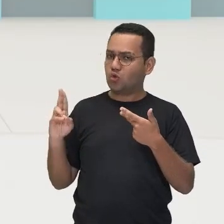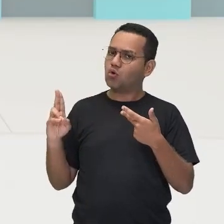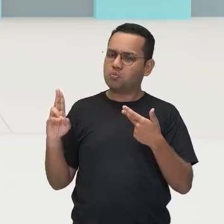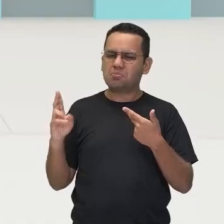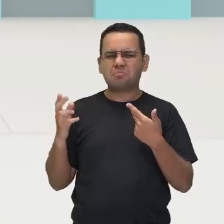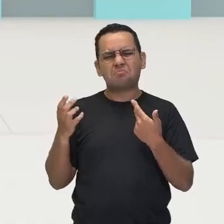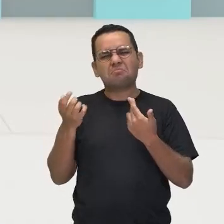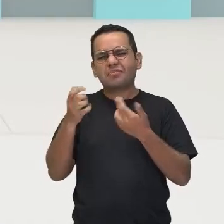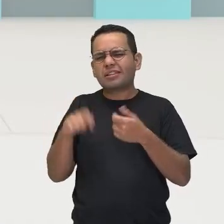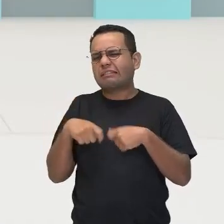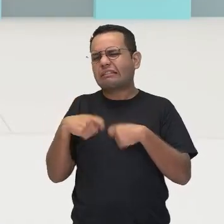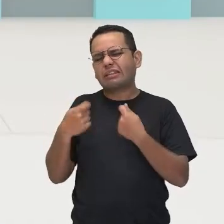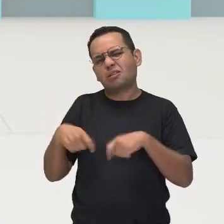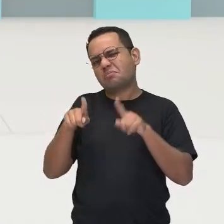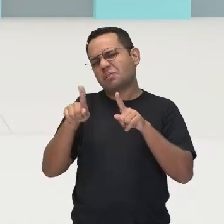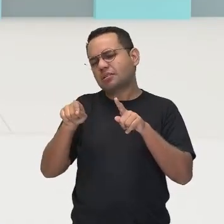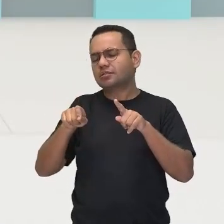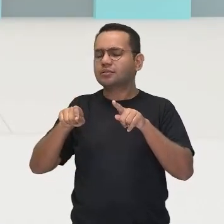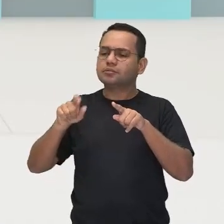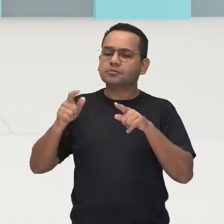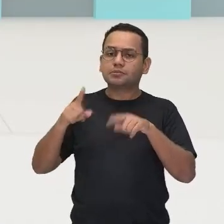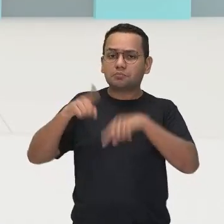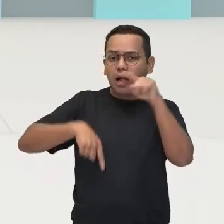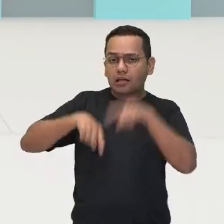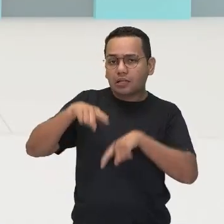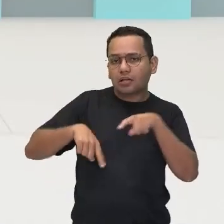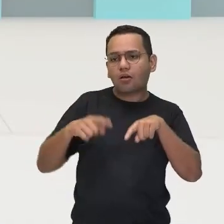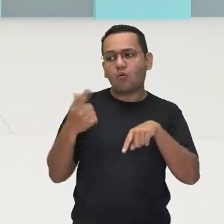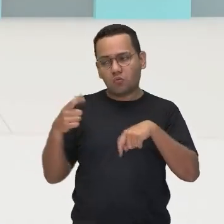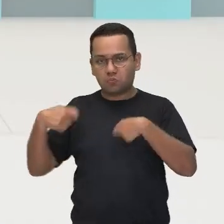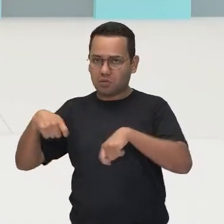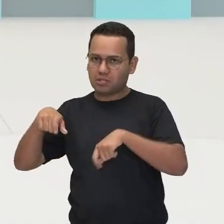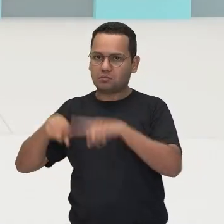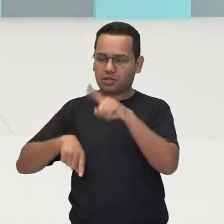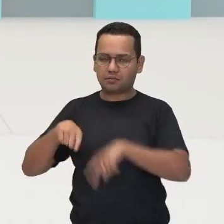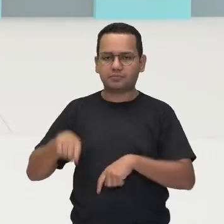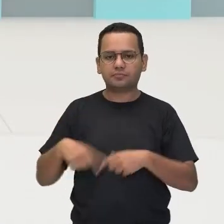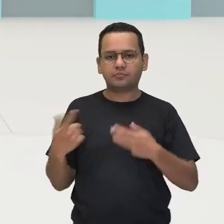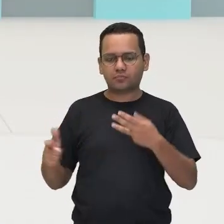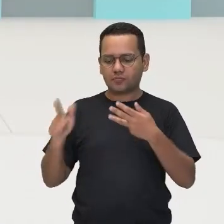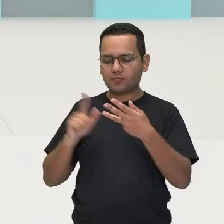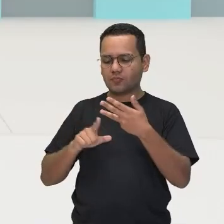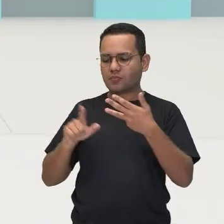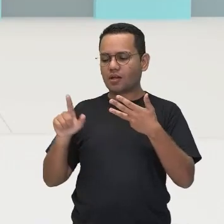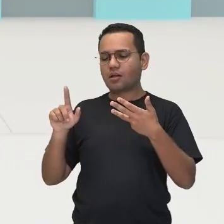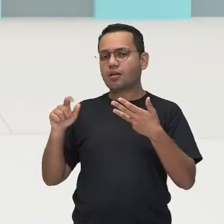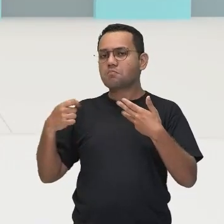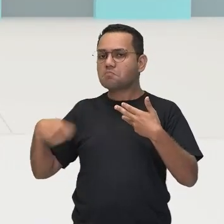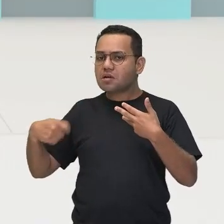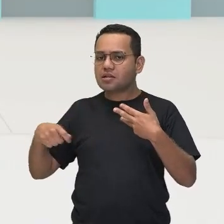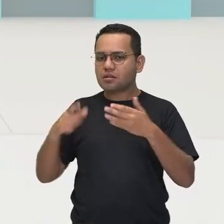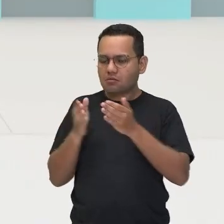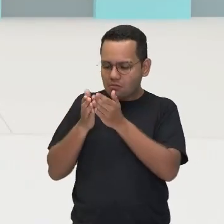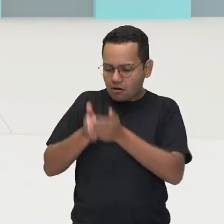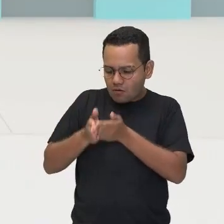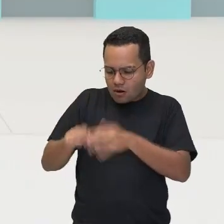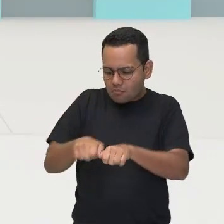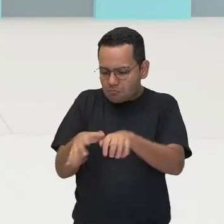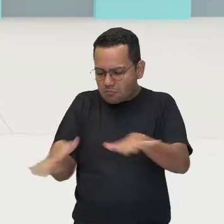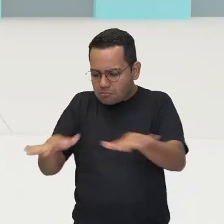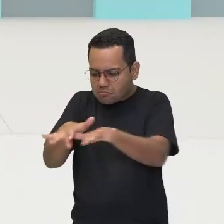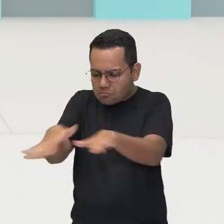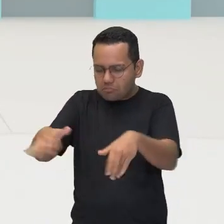equipamentos e ou com equipamento o raft que consiste nessa descida ali de corredeiras né o